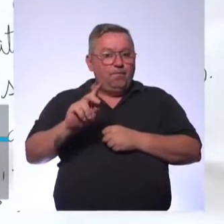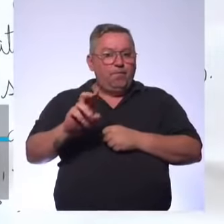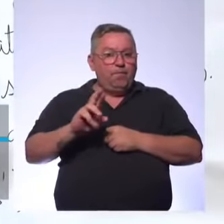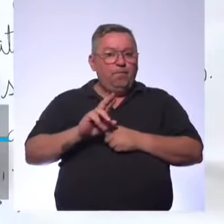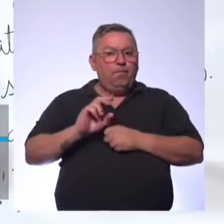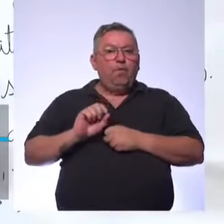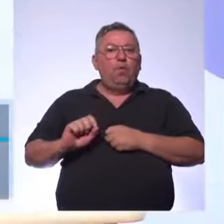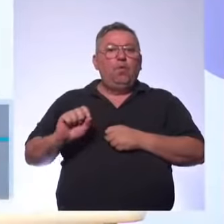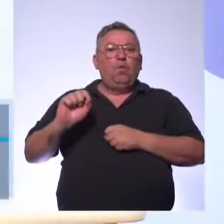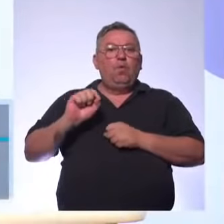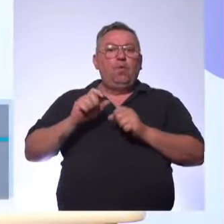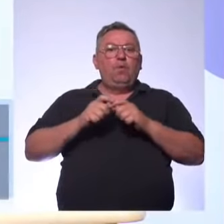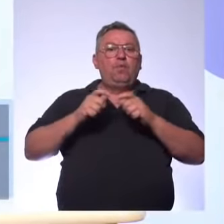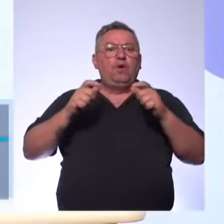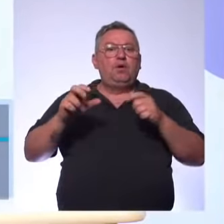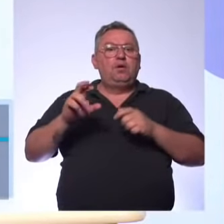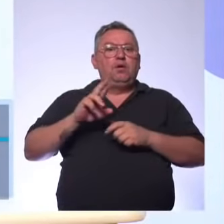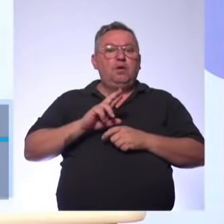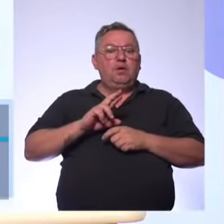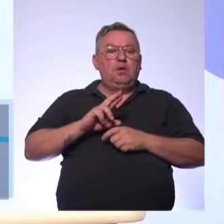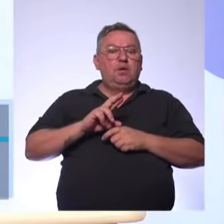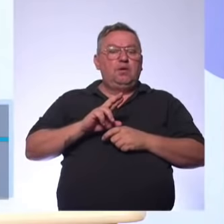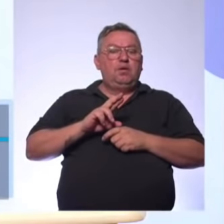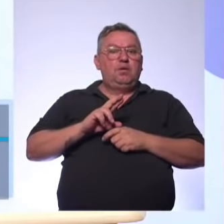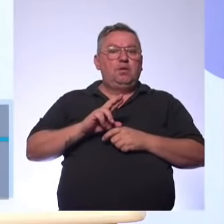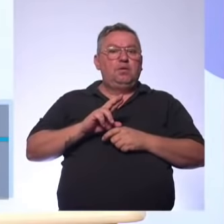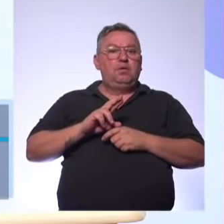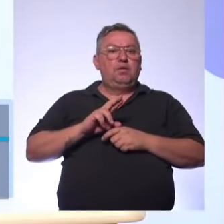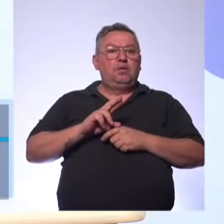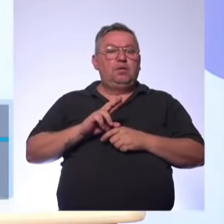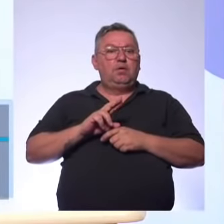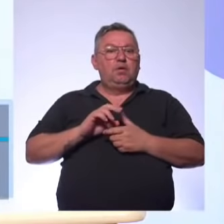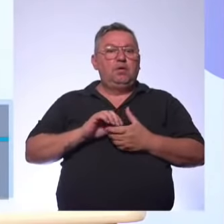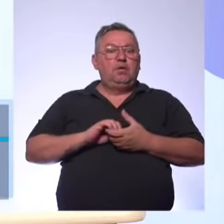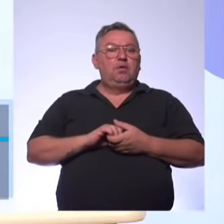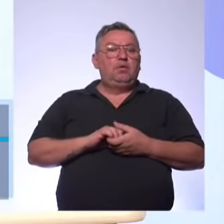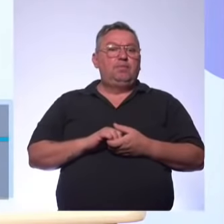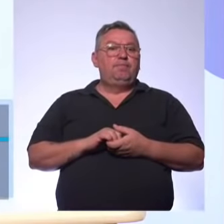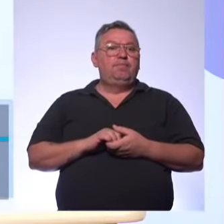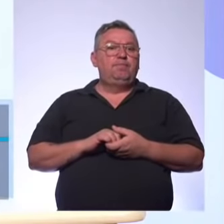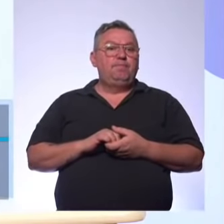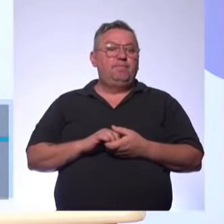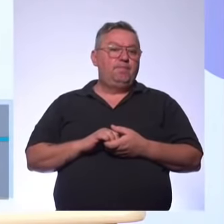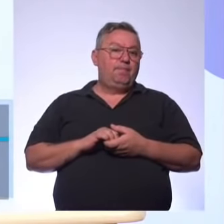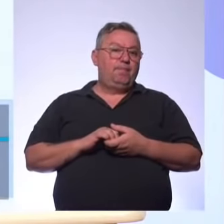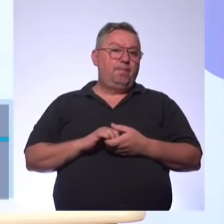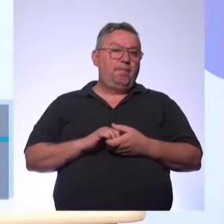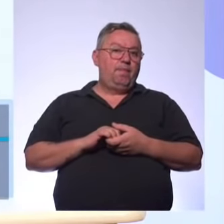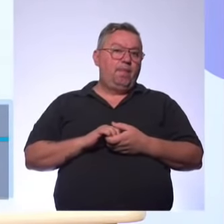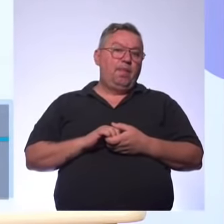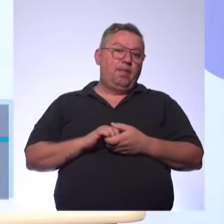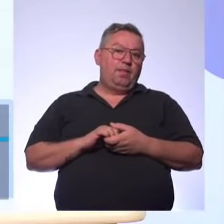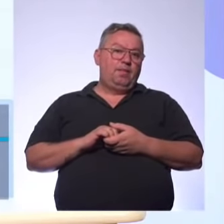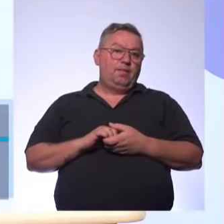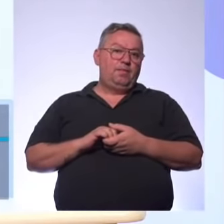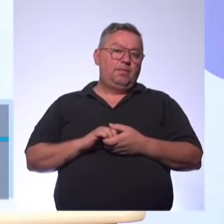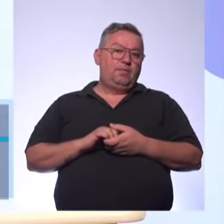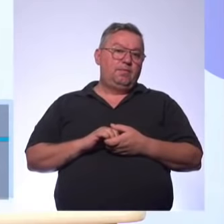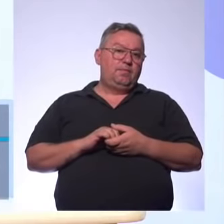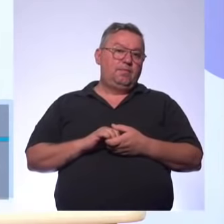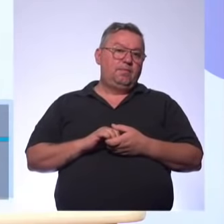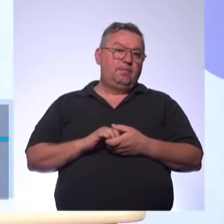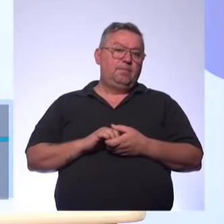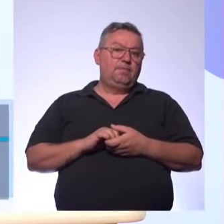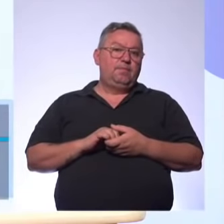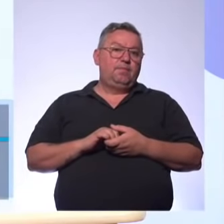responderam, Ed? A maioria respondeu we can. A segunda respondeu no, né? Então, podia colocar no we can't, mas tudo bem. E a